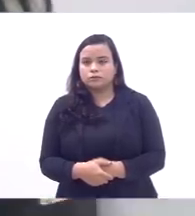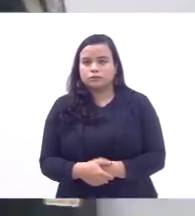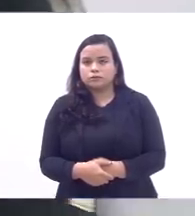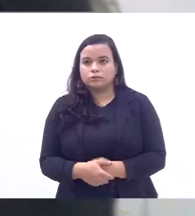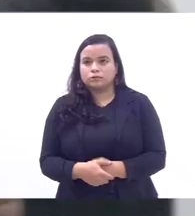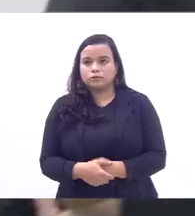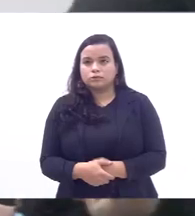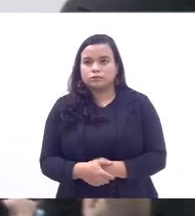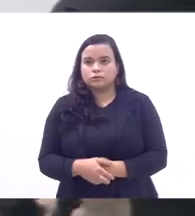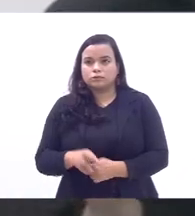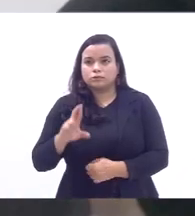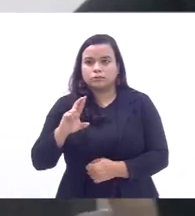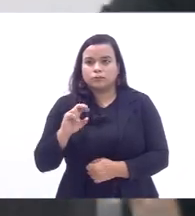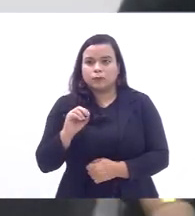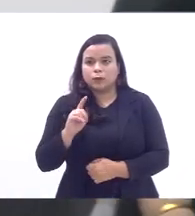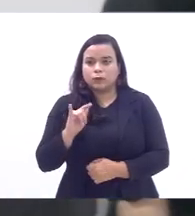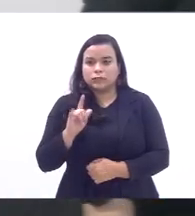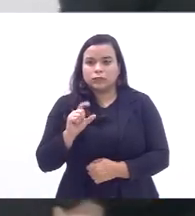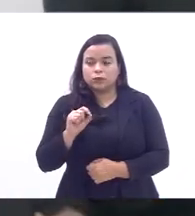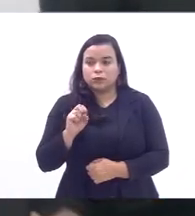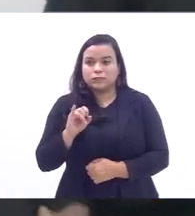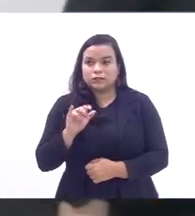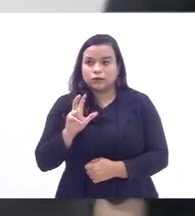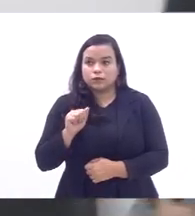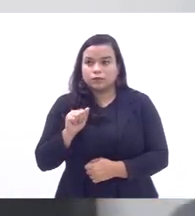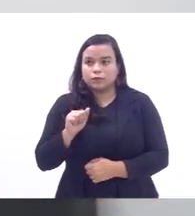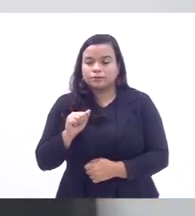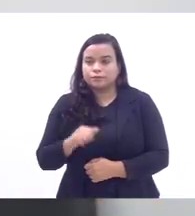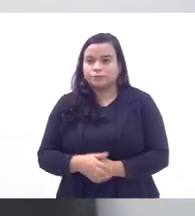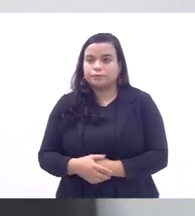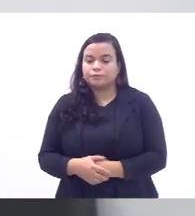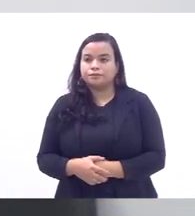Rodrigo Silva dos Santos.